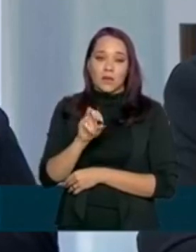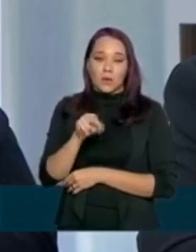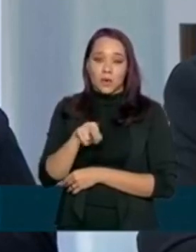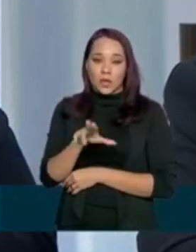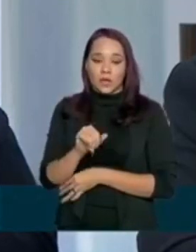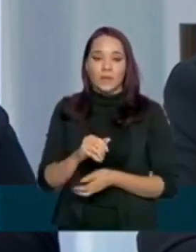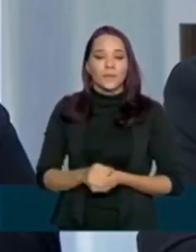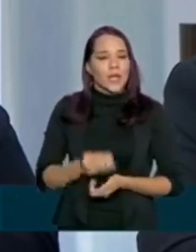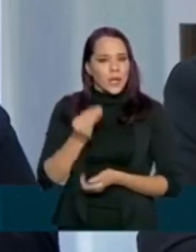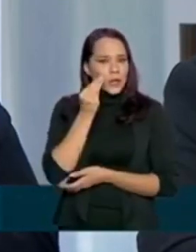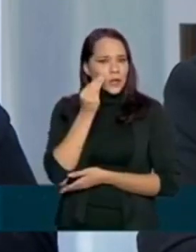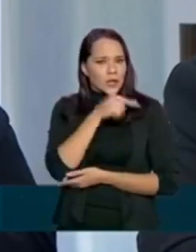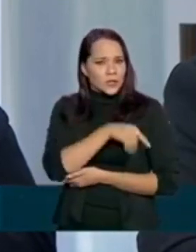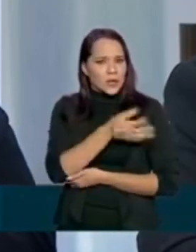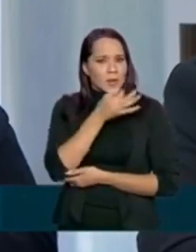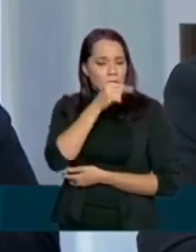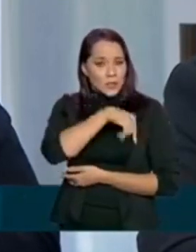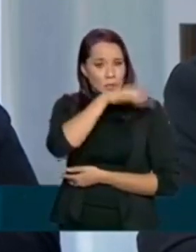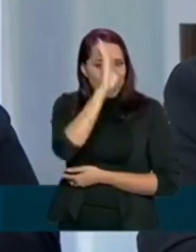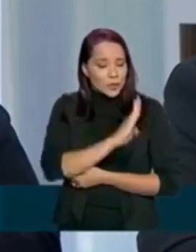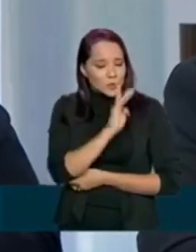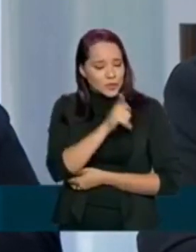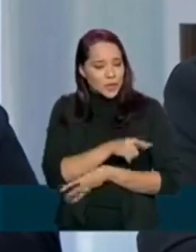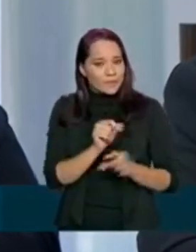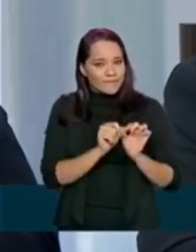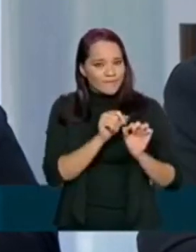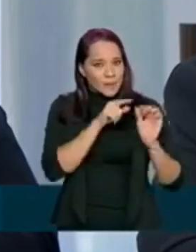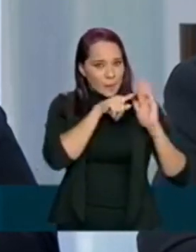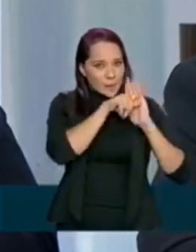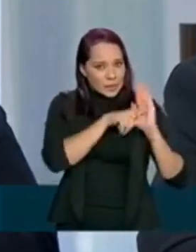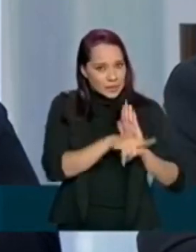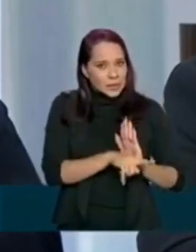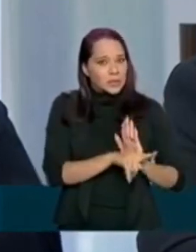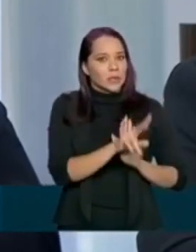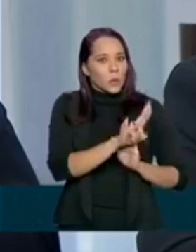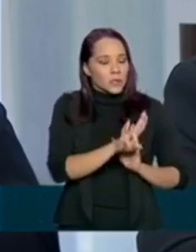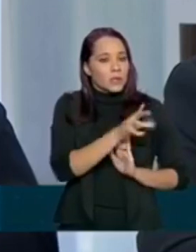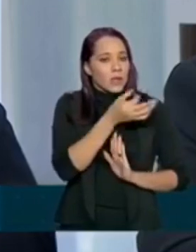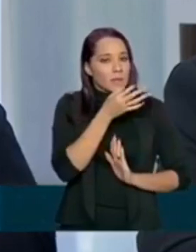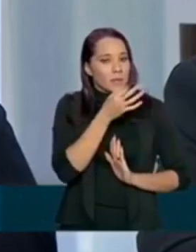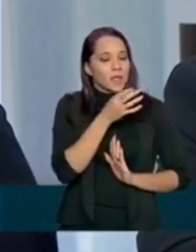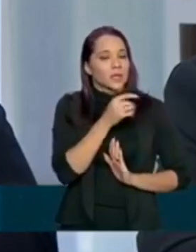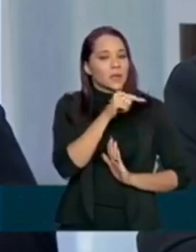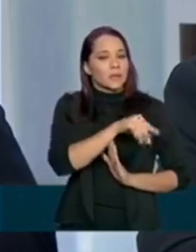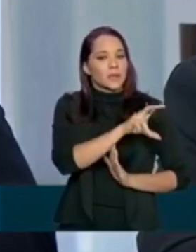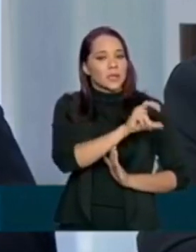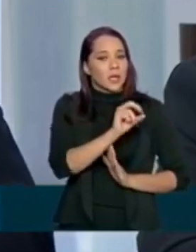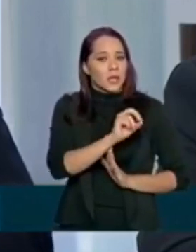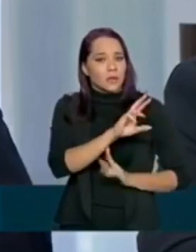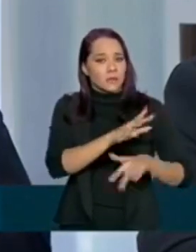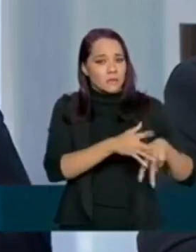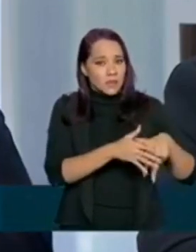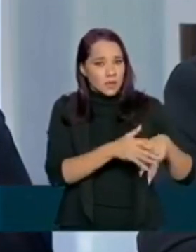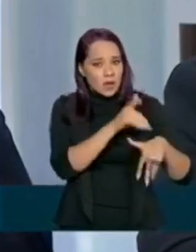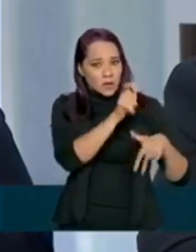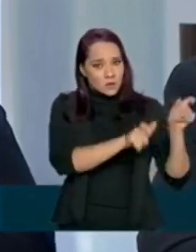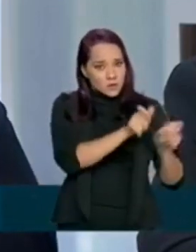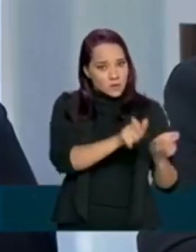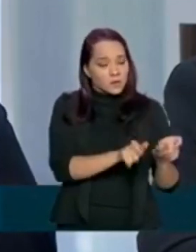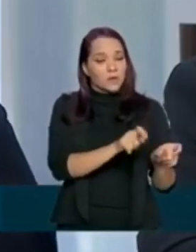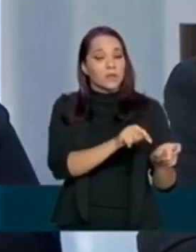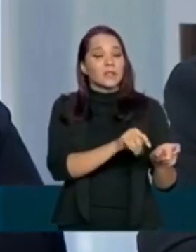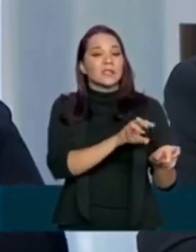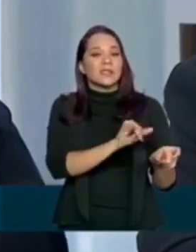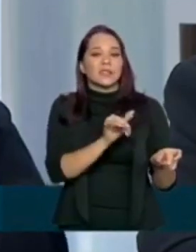esses danitocosita e tem sido conduzidos nessas pesquisas com com ela para esses 500 pacientes se nós estivéssemos